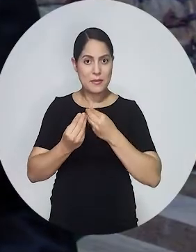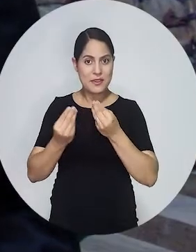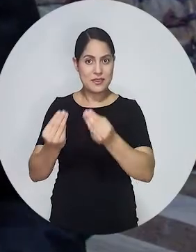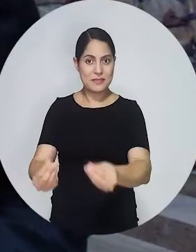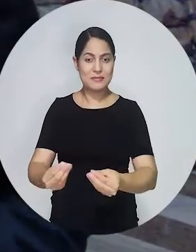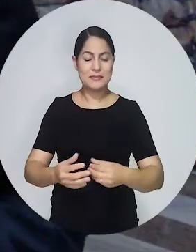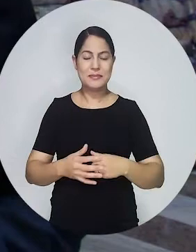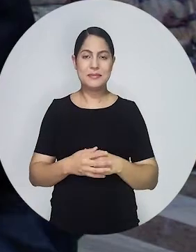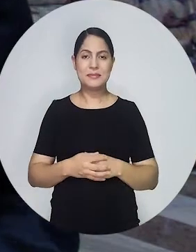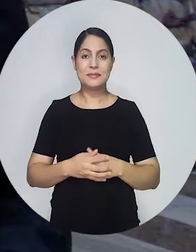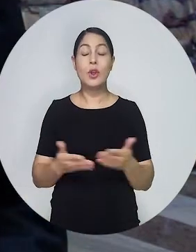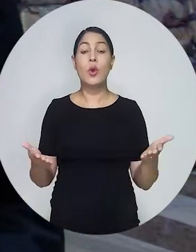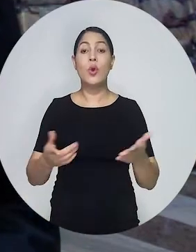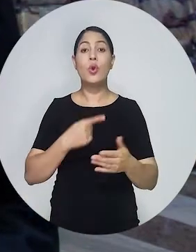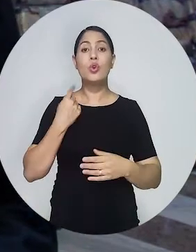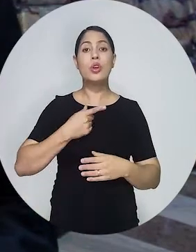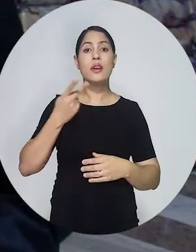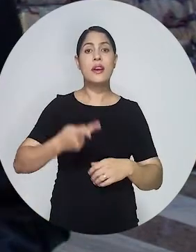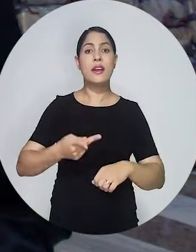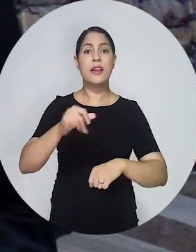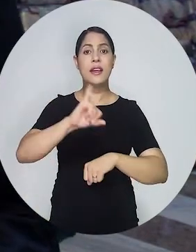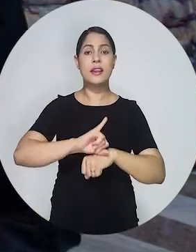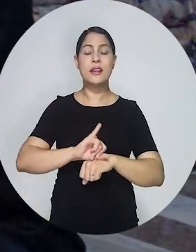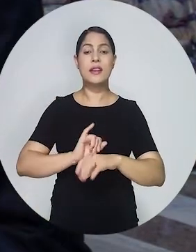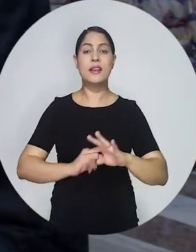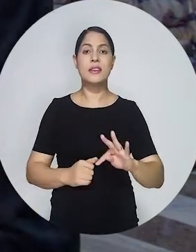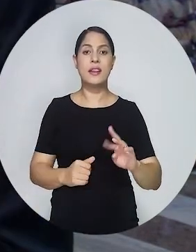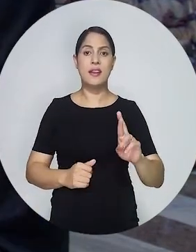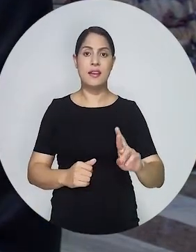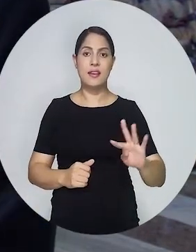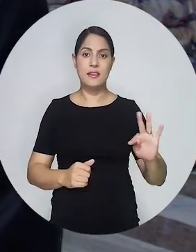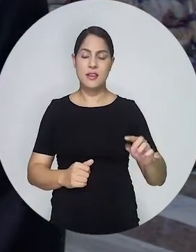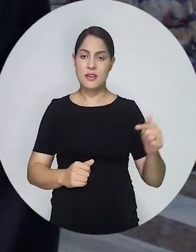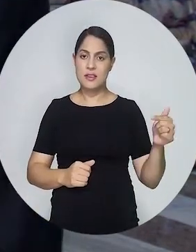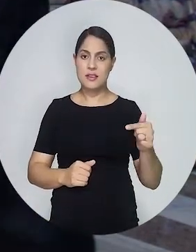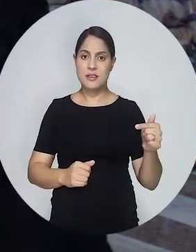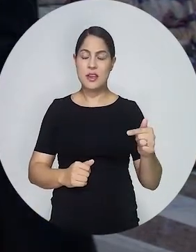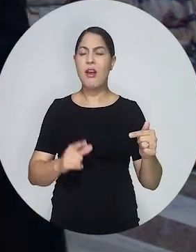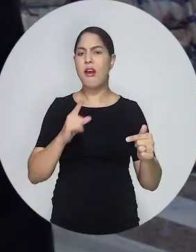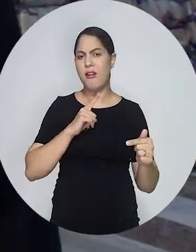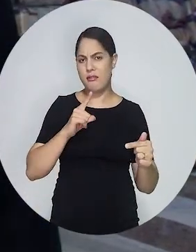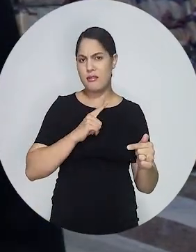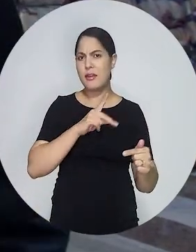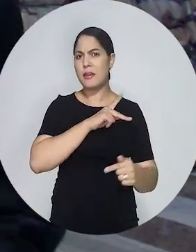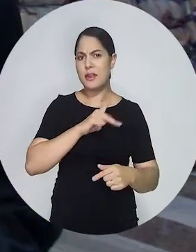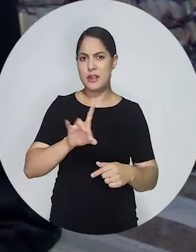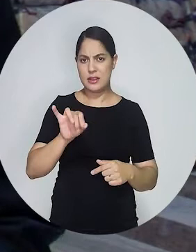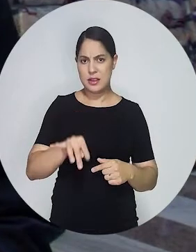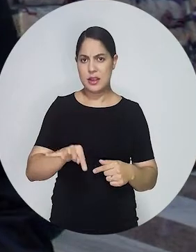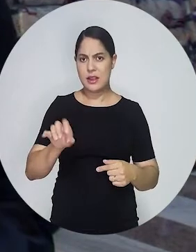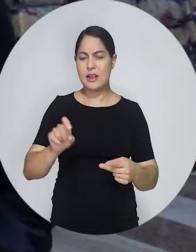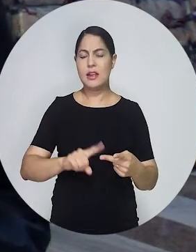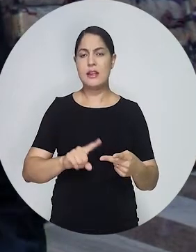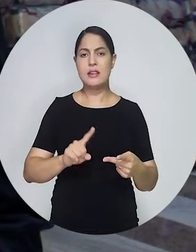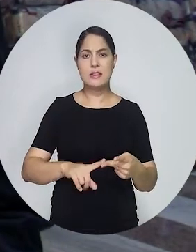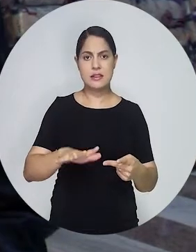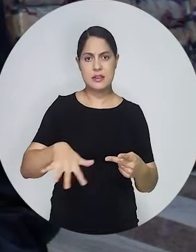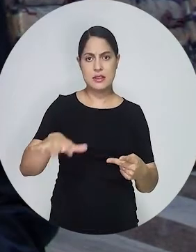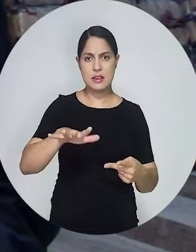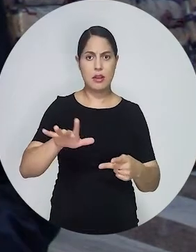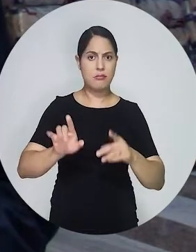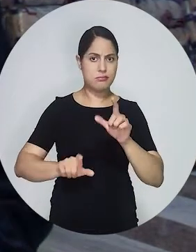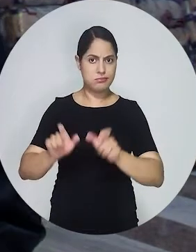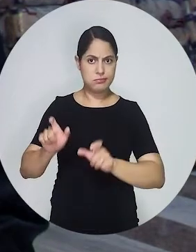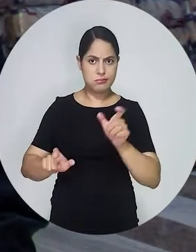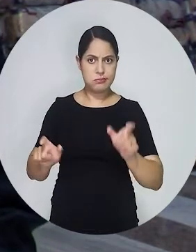na sede do TRT da 7ª Região, em Fortaleza, juntamente com o presidente Erinaldo Dantas, sua diretoria, seus conselheiros